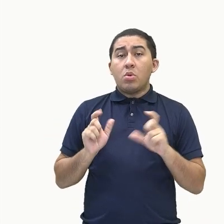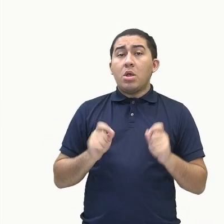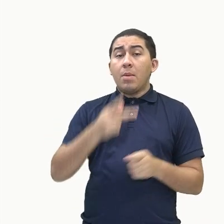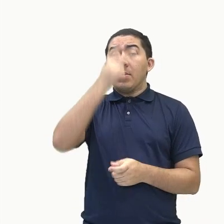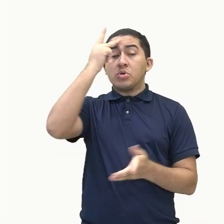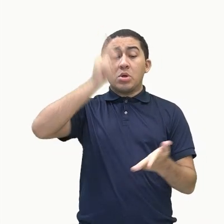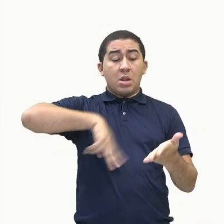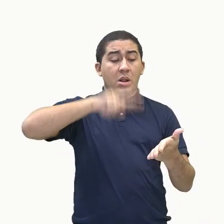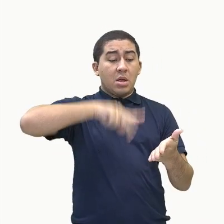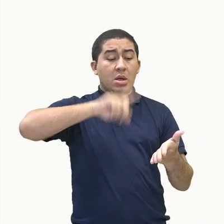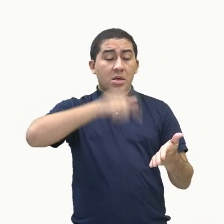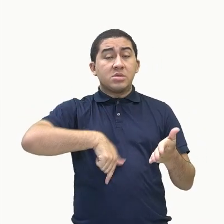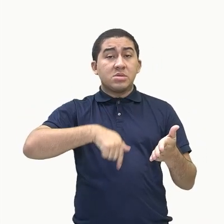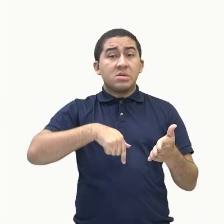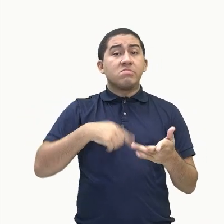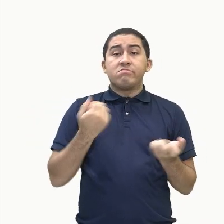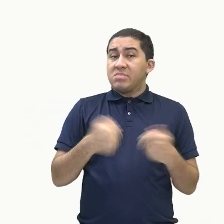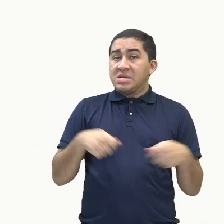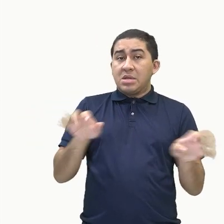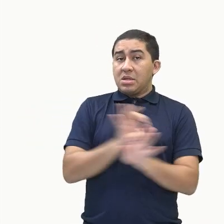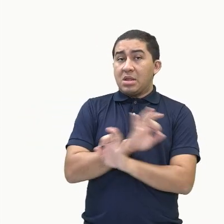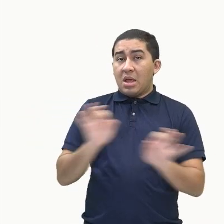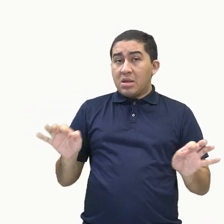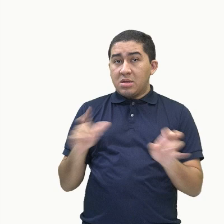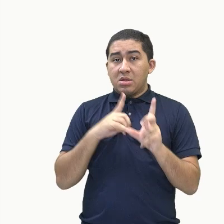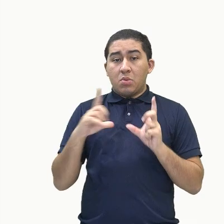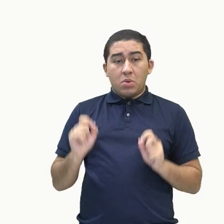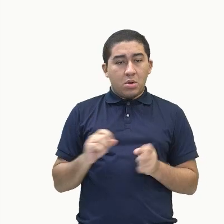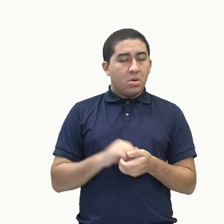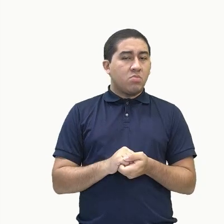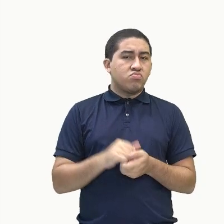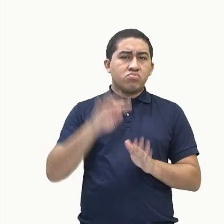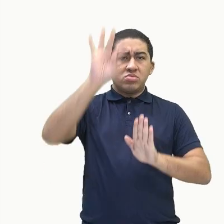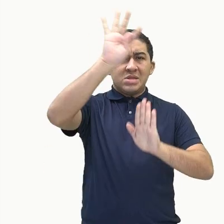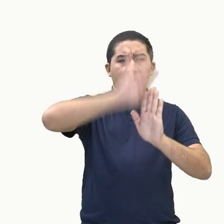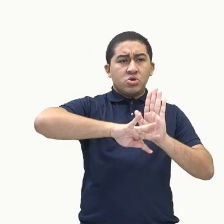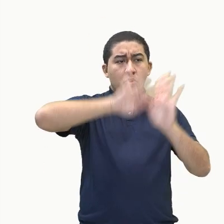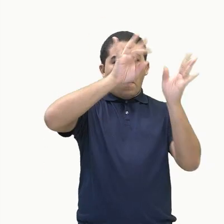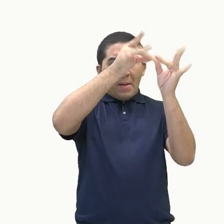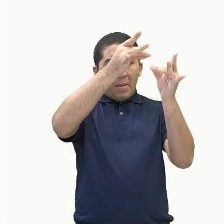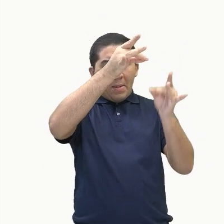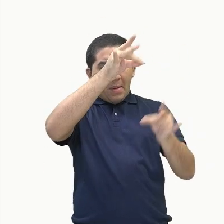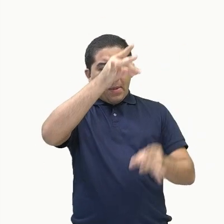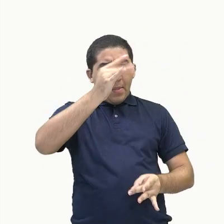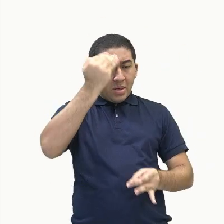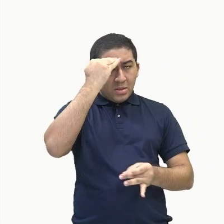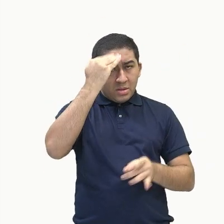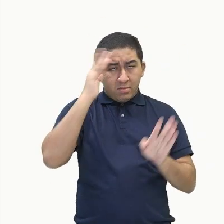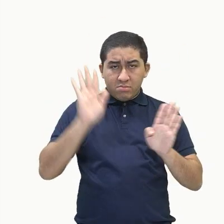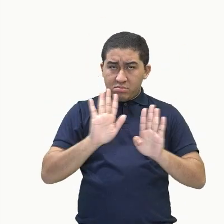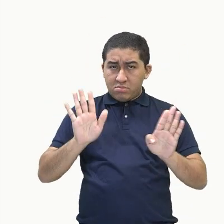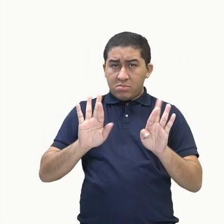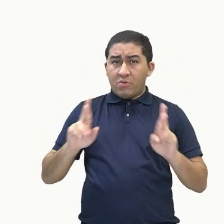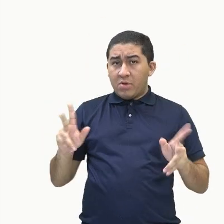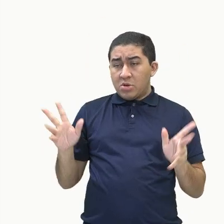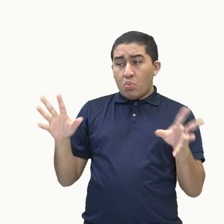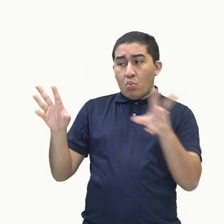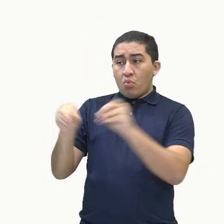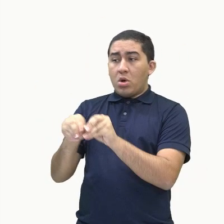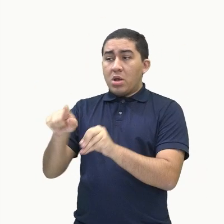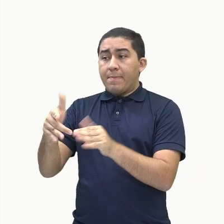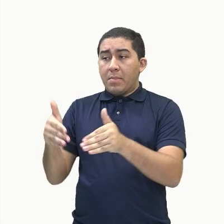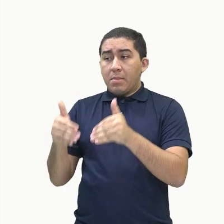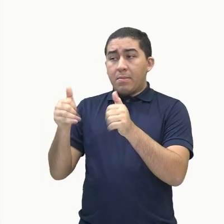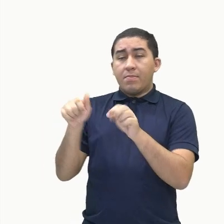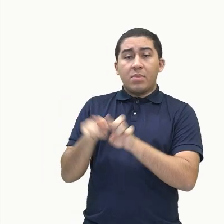um infográfico não vai precisar percorrer um grande texto, né, para entender o assunto. E ele é usado, como nós